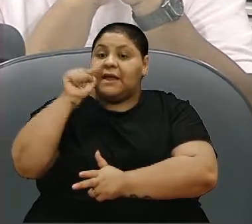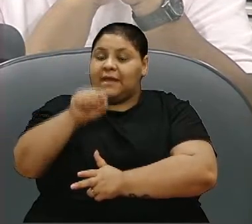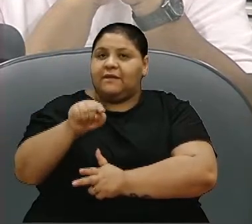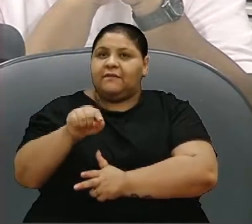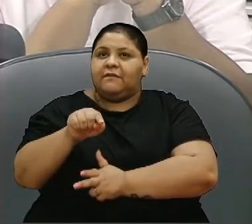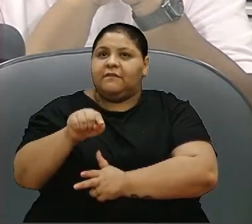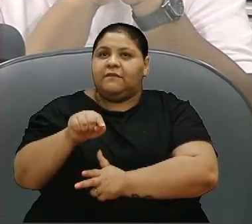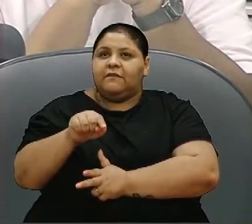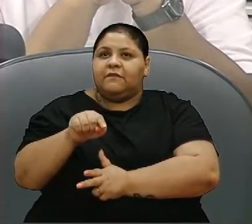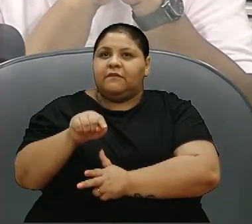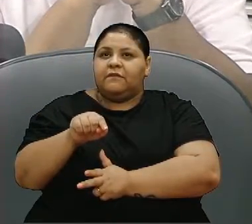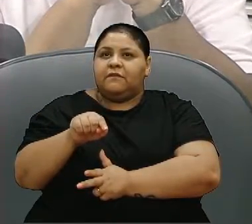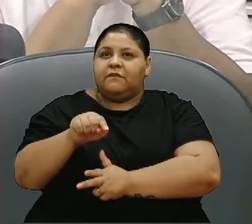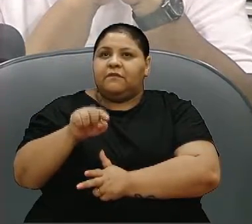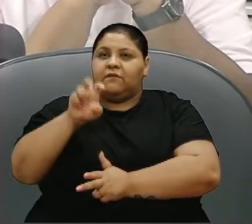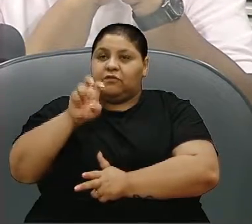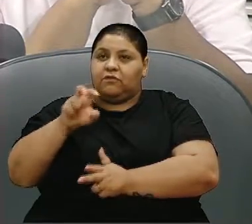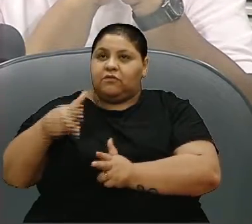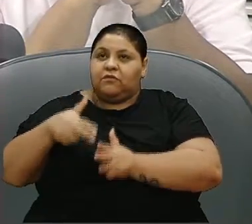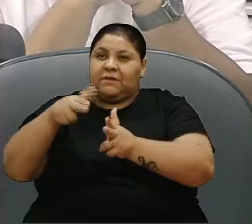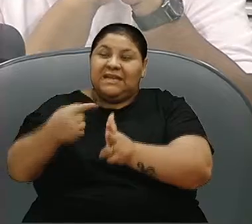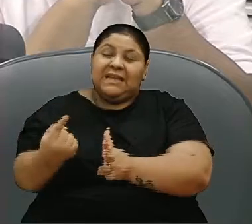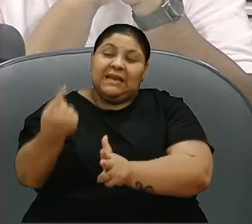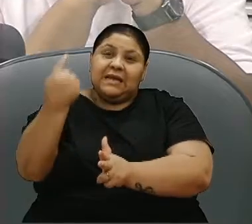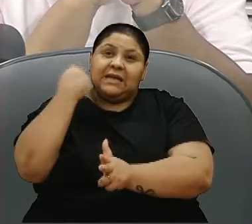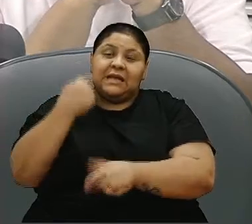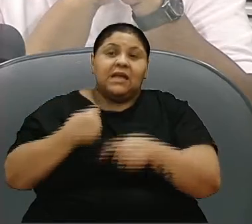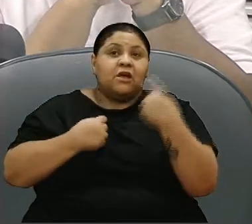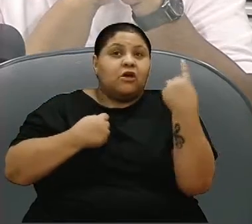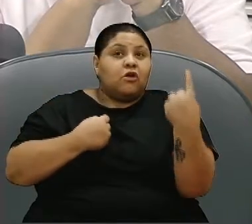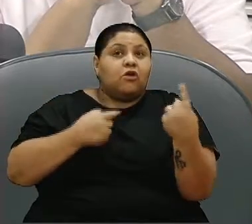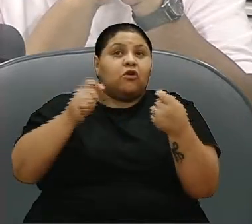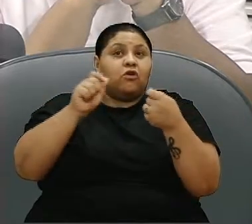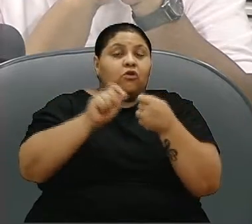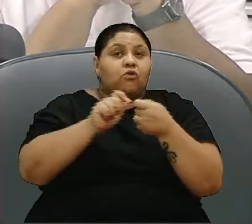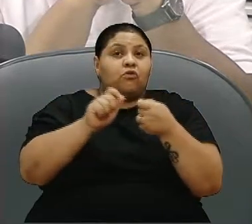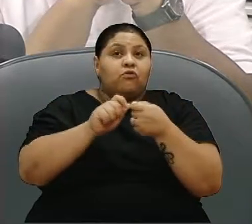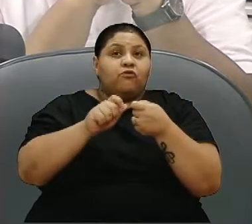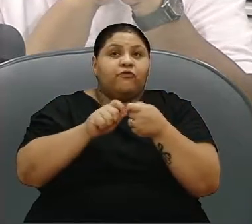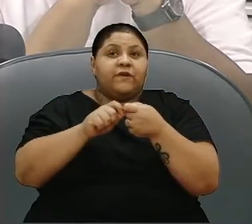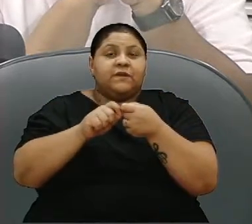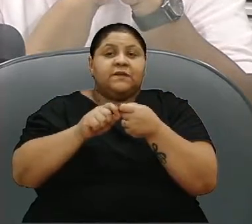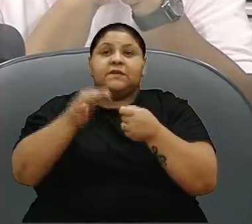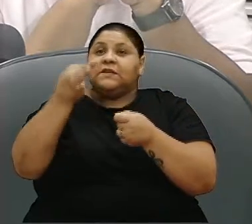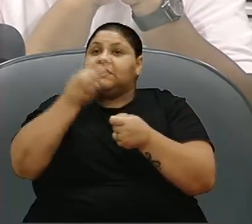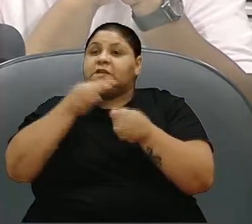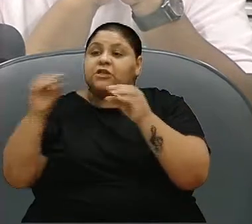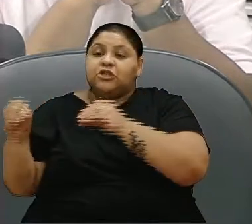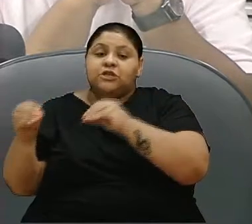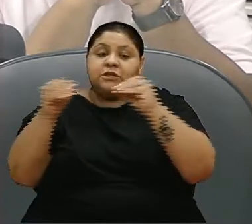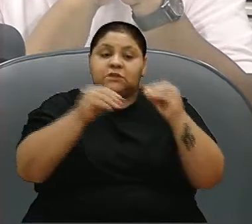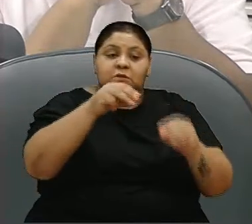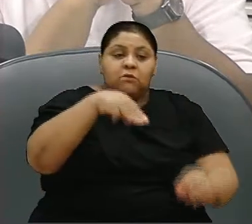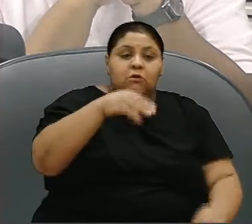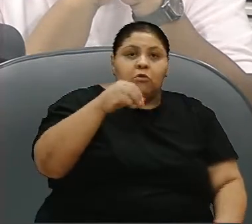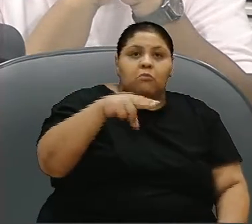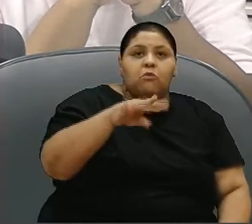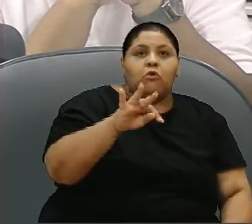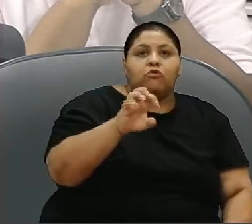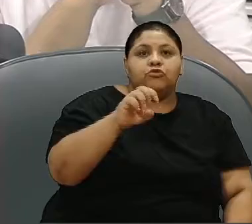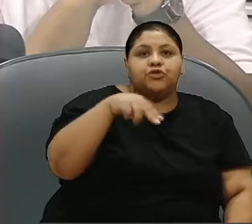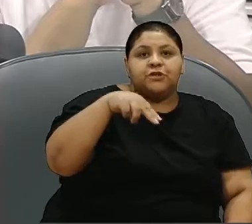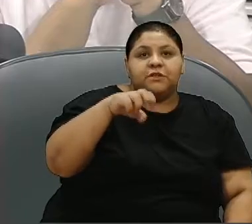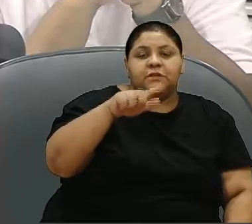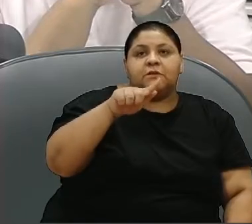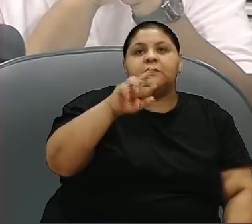mas dos 5 trens da época, um deles fez o trajeto Caxias-Montenegro. Então ele tem sim